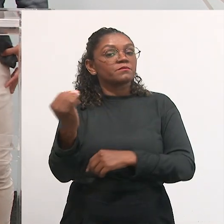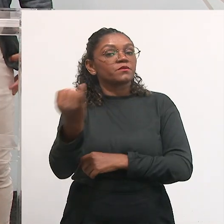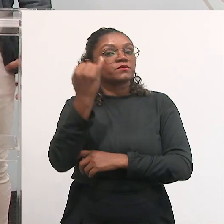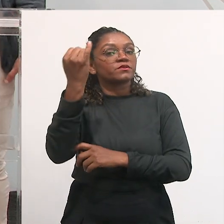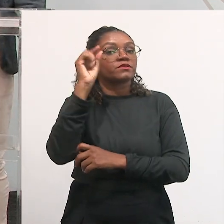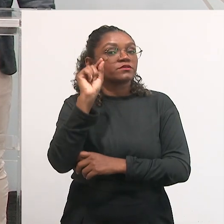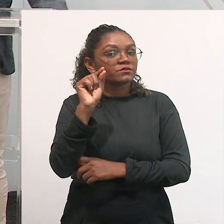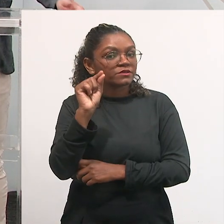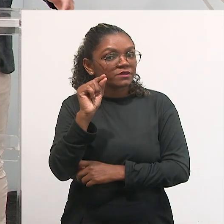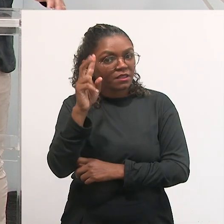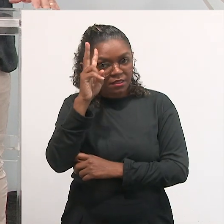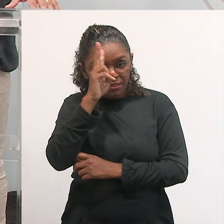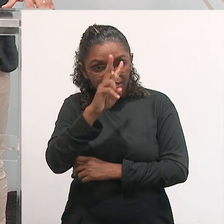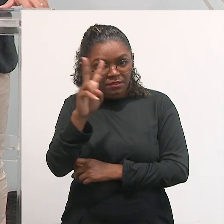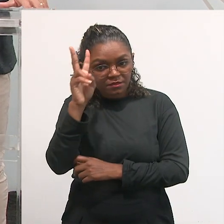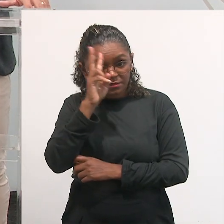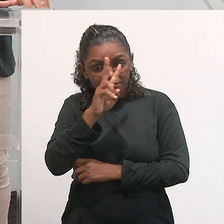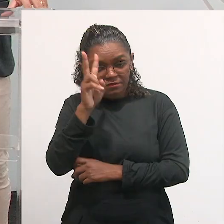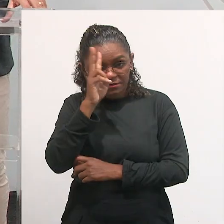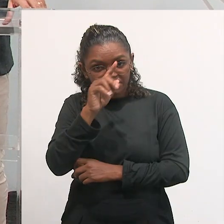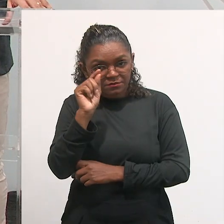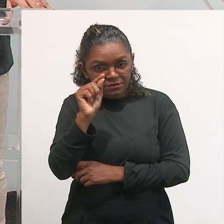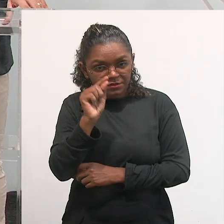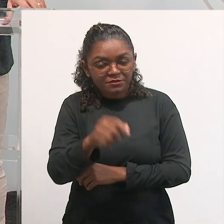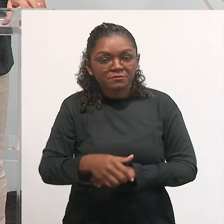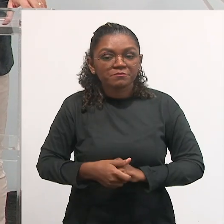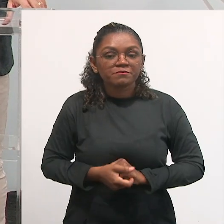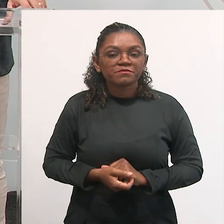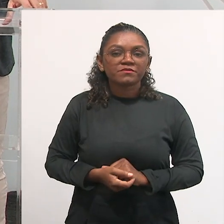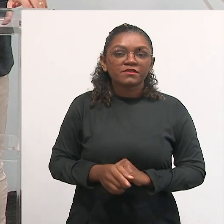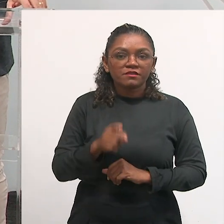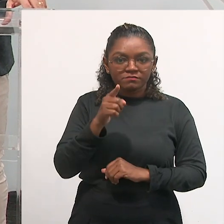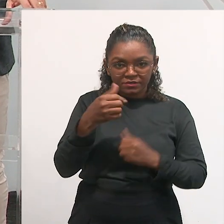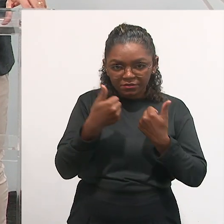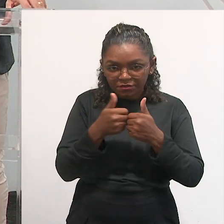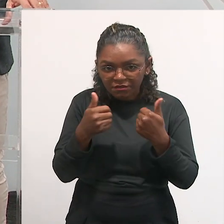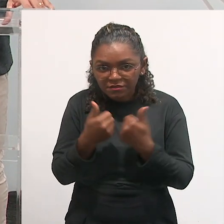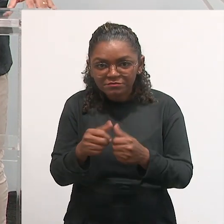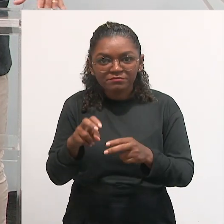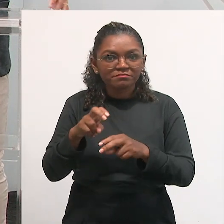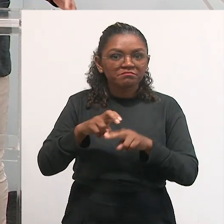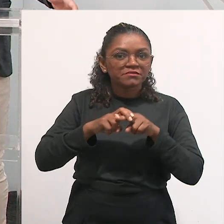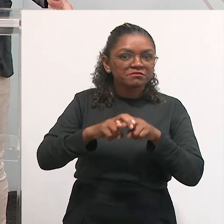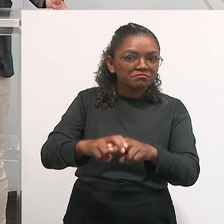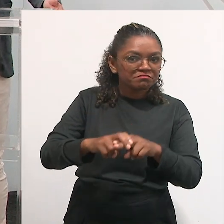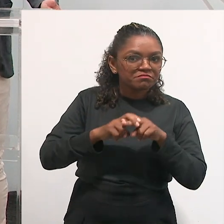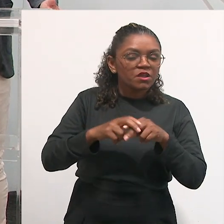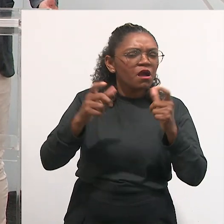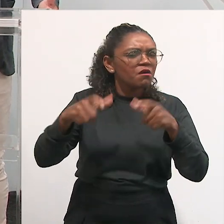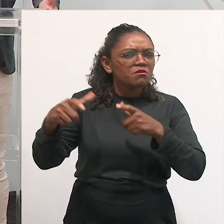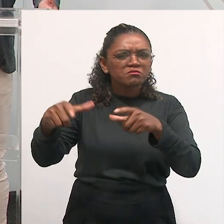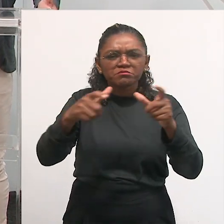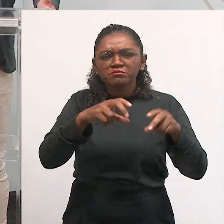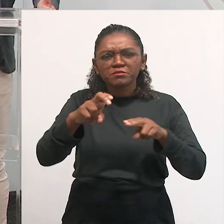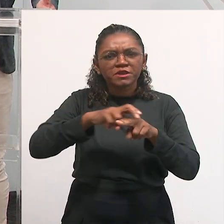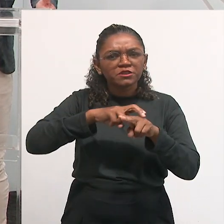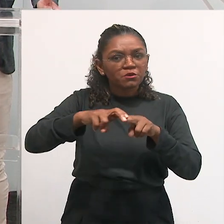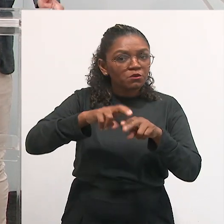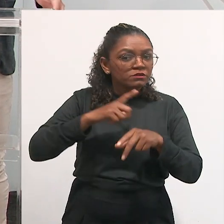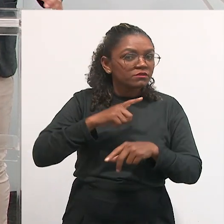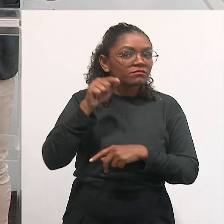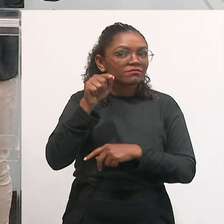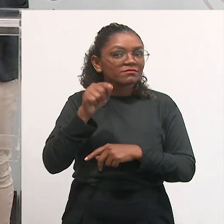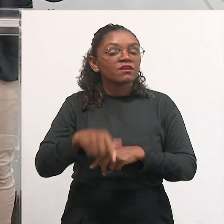aluna, meu aluno que está em casa agora assistindo, está no busão, está no metrô, seja lá onde você estiver, para